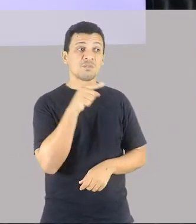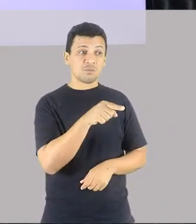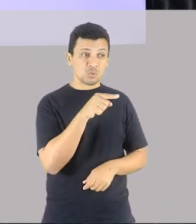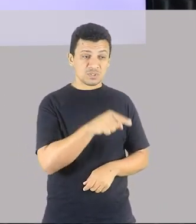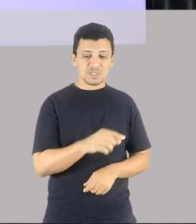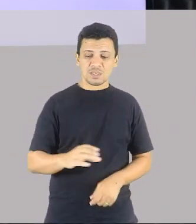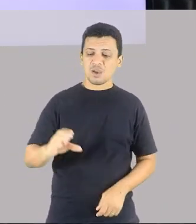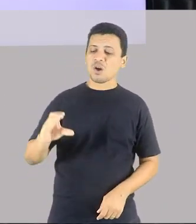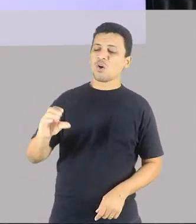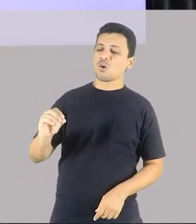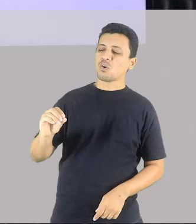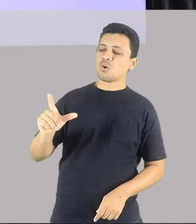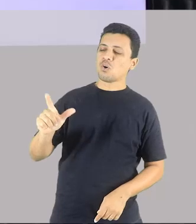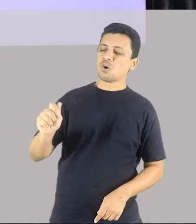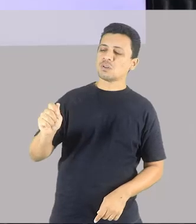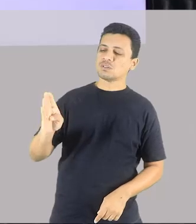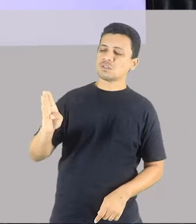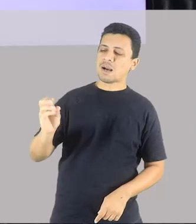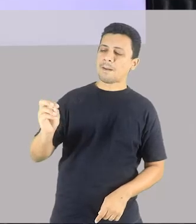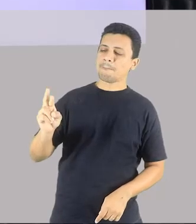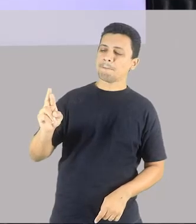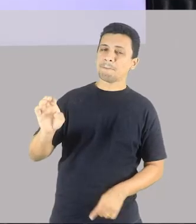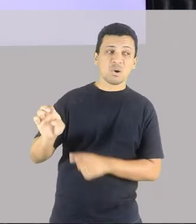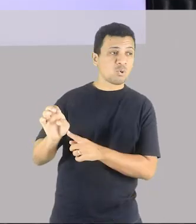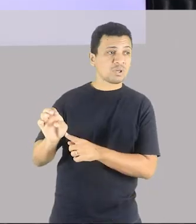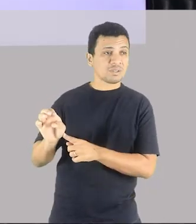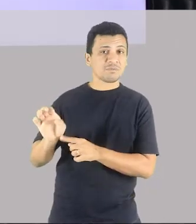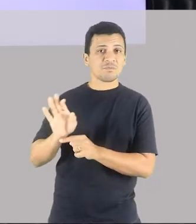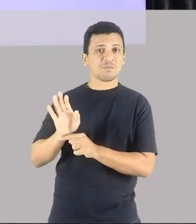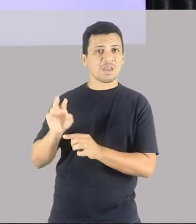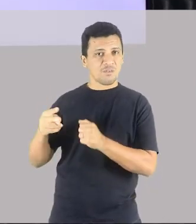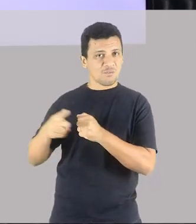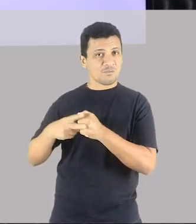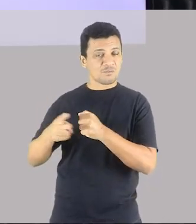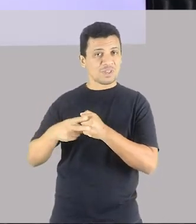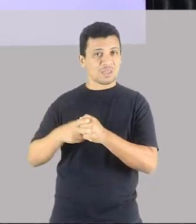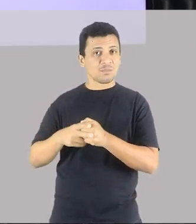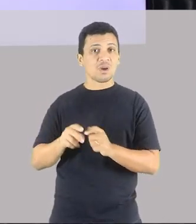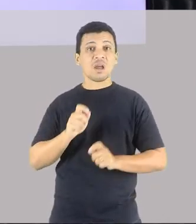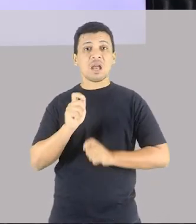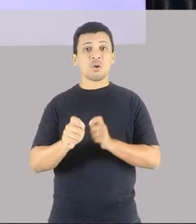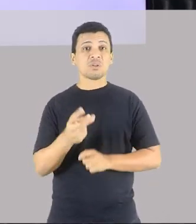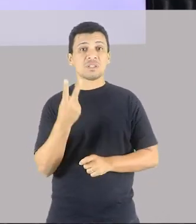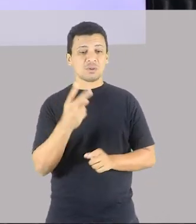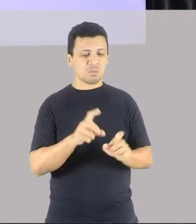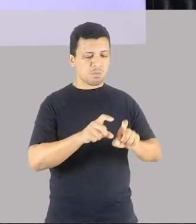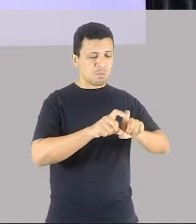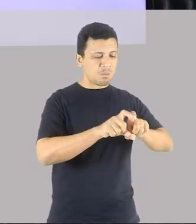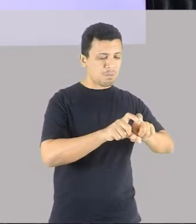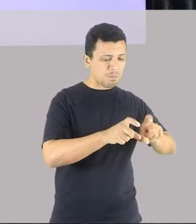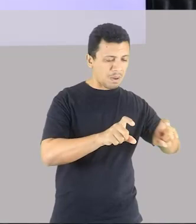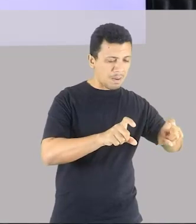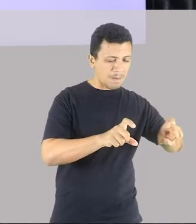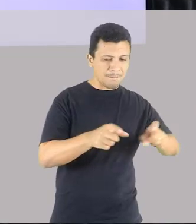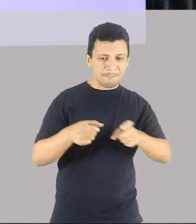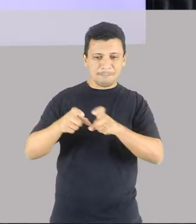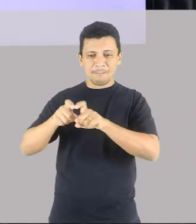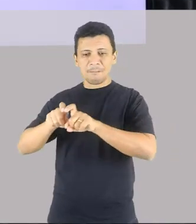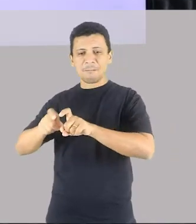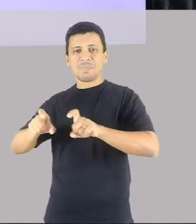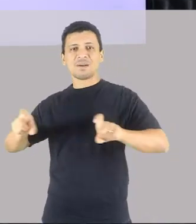você colabore, aí sim eu tenho um período composto. E o que eu posso falar em relação a essa segunda